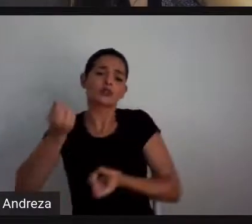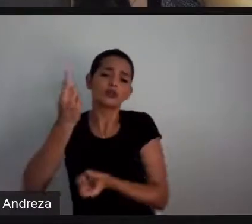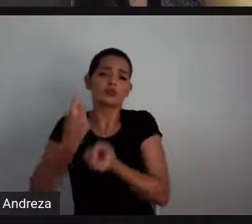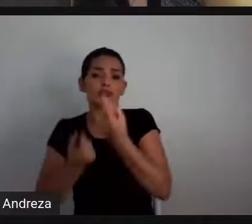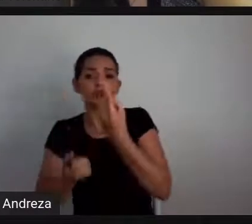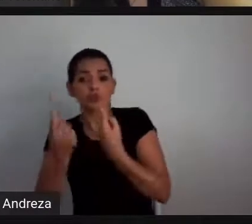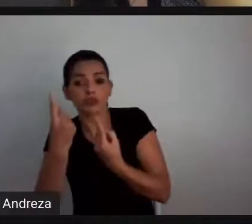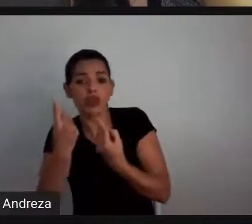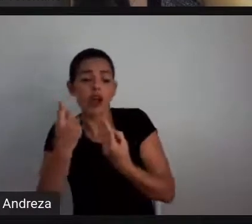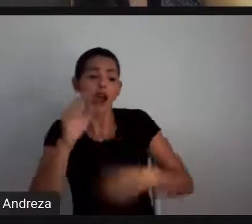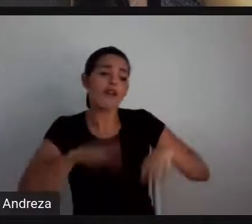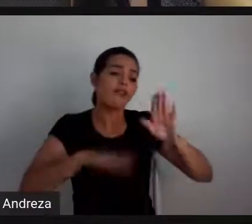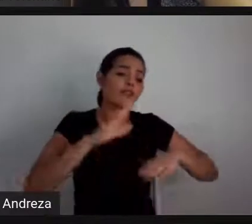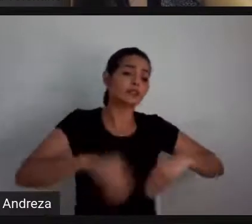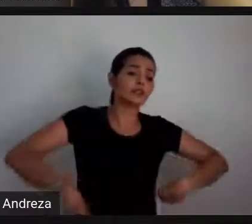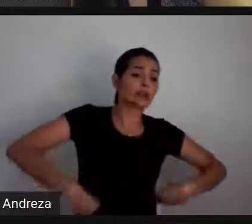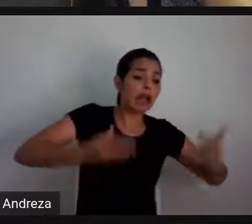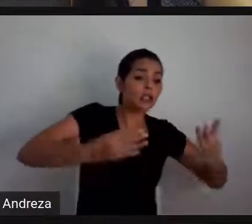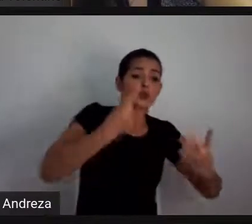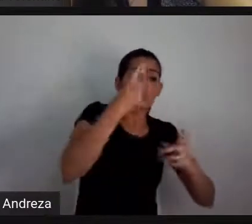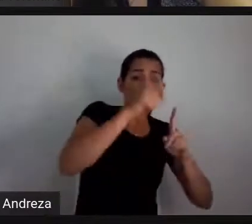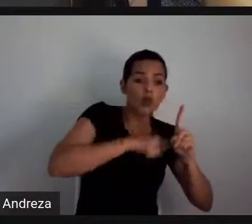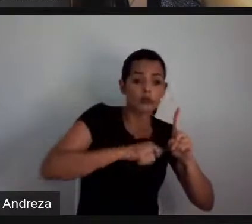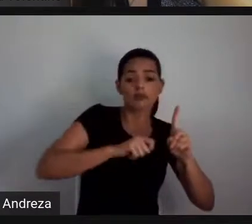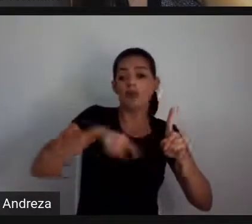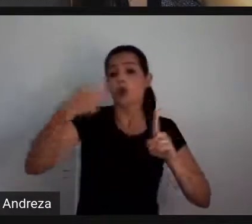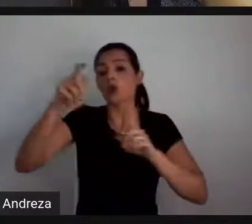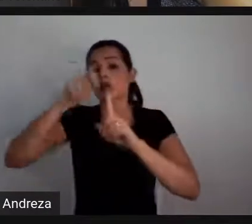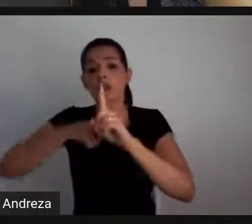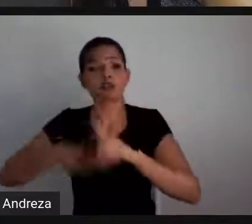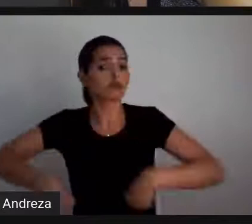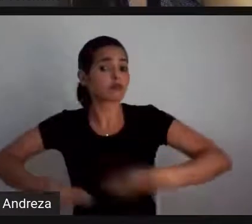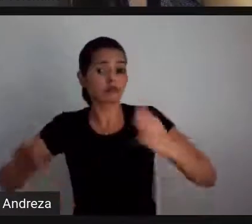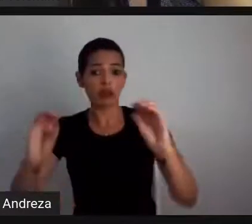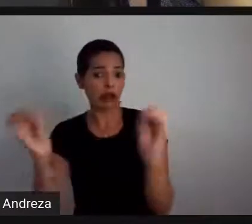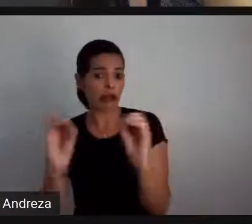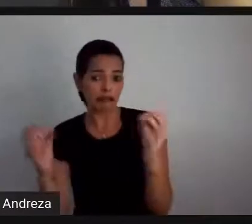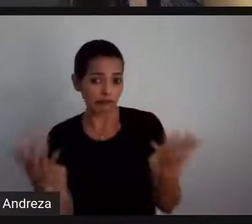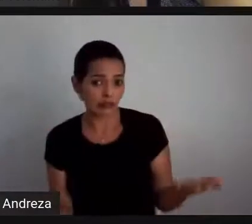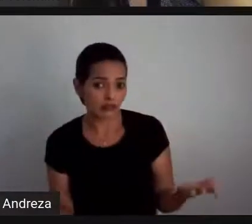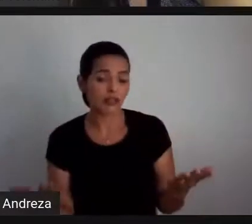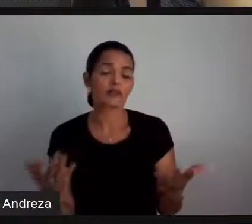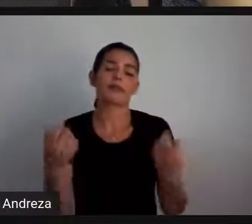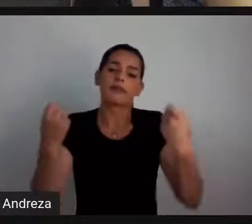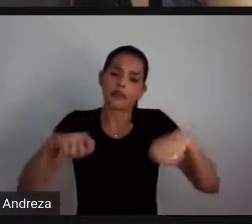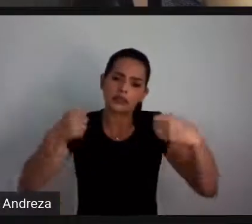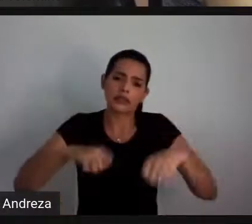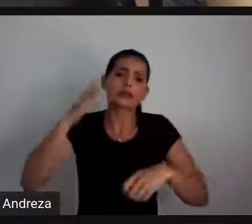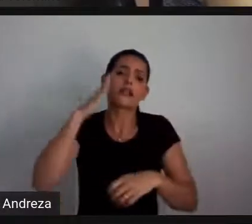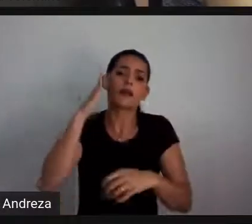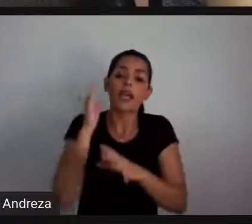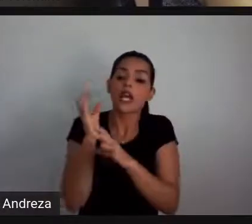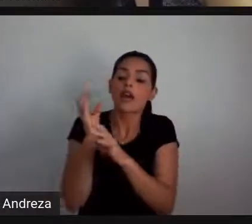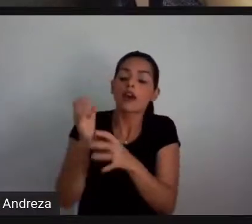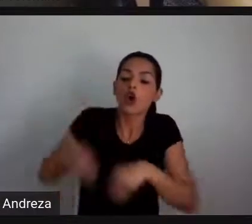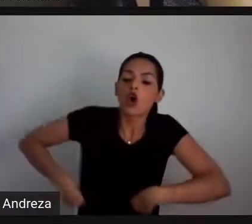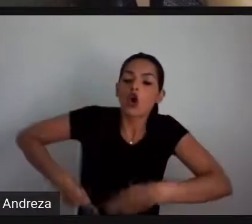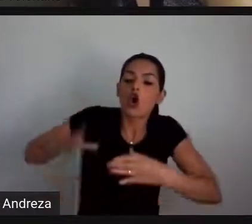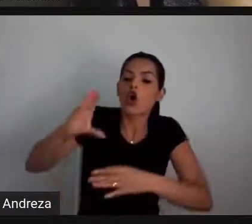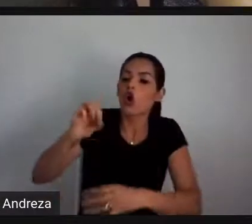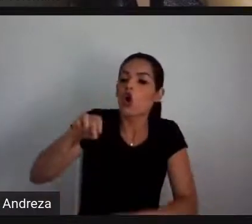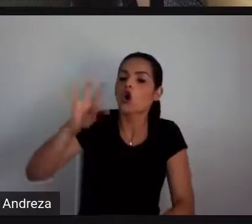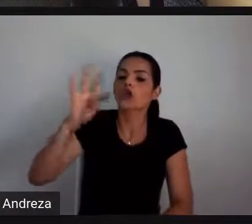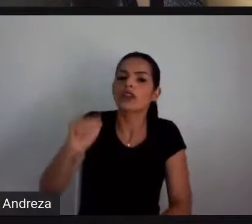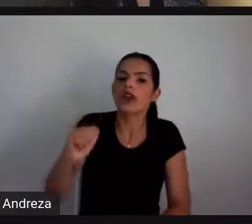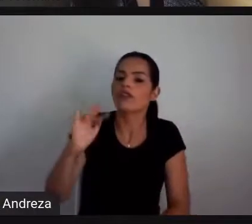o outro, então acho que é importante a gente ter um horizonte de tempo um pouquinho maior, então começar a anotar os gastos pensando nesse horizonte de